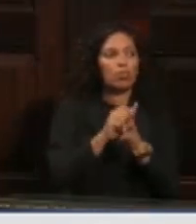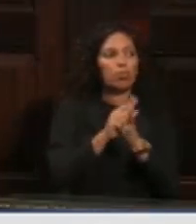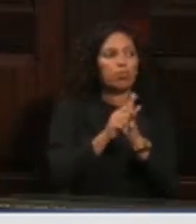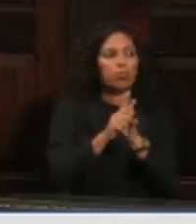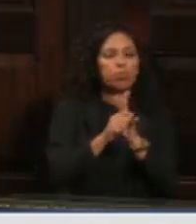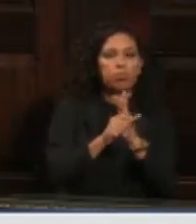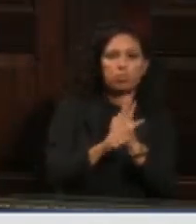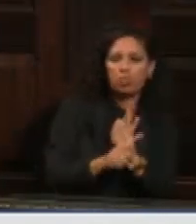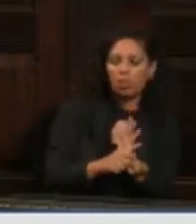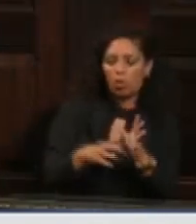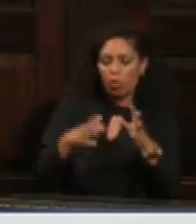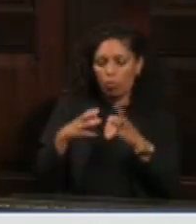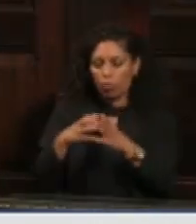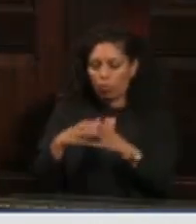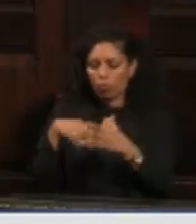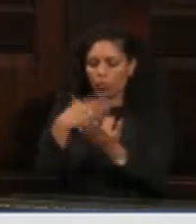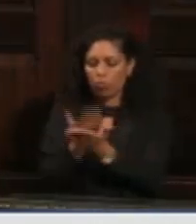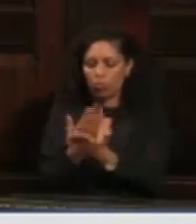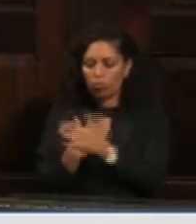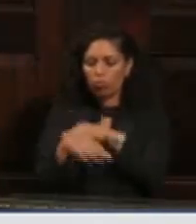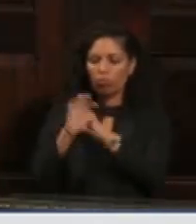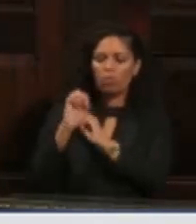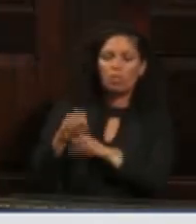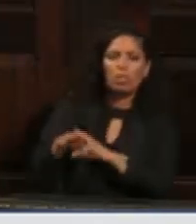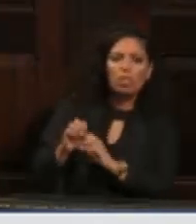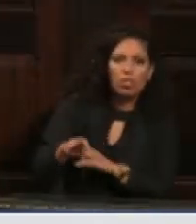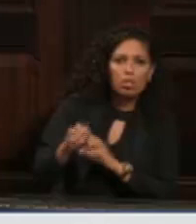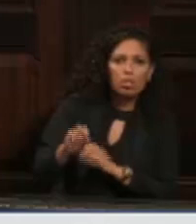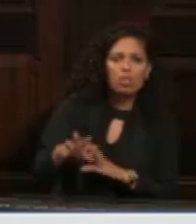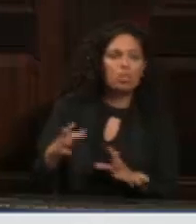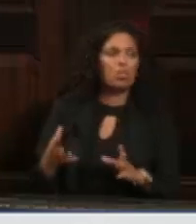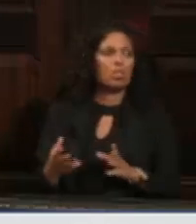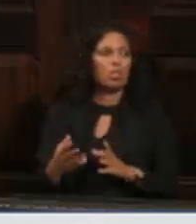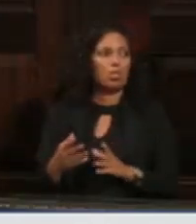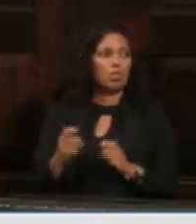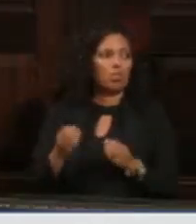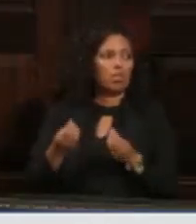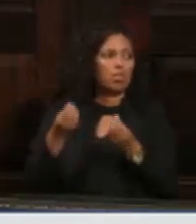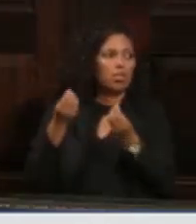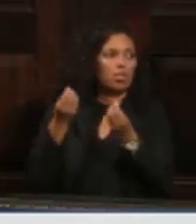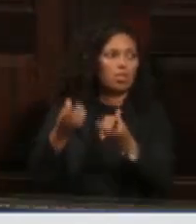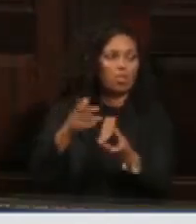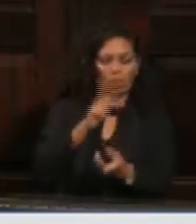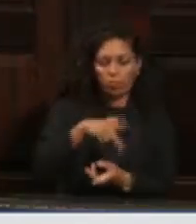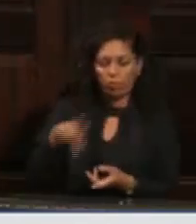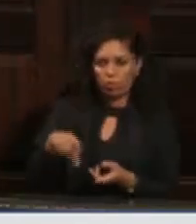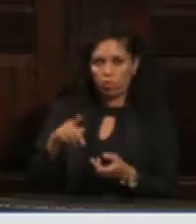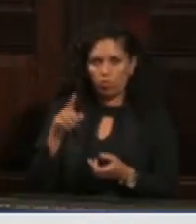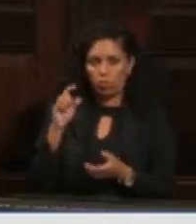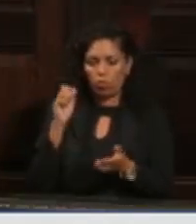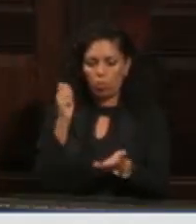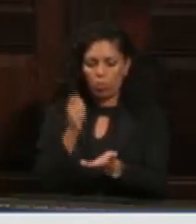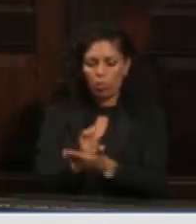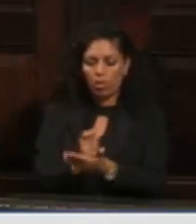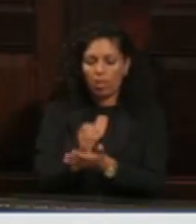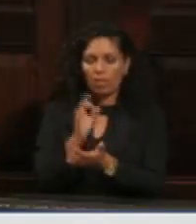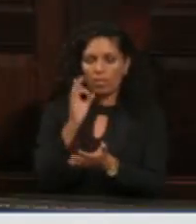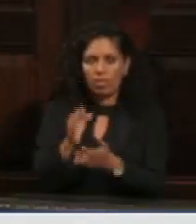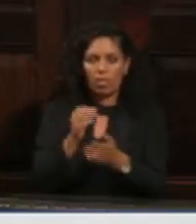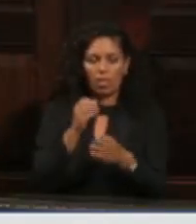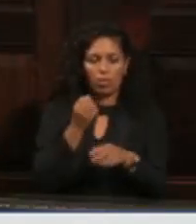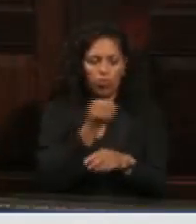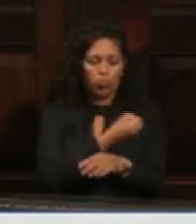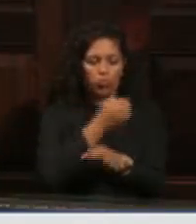Comissão da Infância, do Adolescente e do Idoso na legislatura passada, e que garante aos professores não apenas um piso, porém,